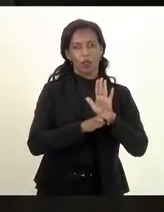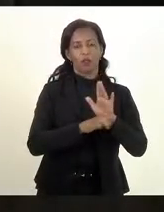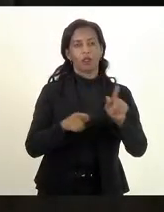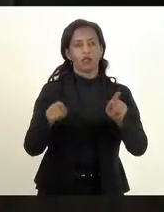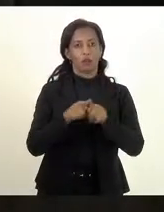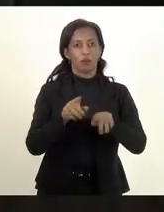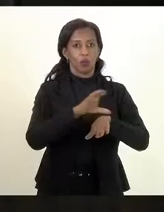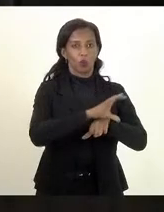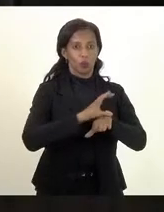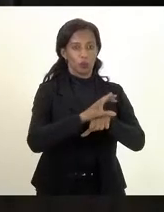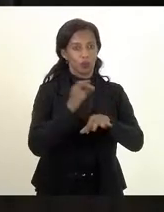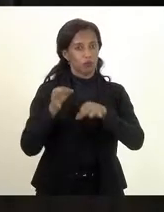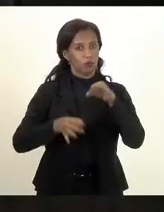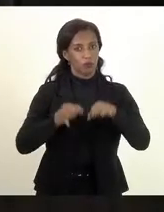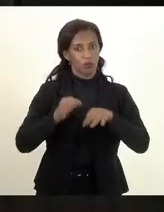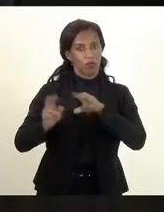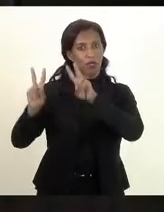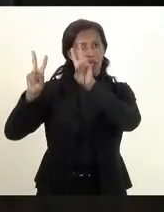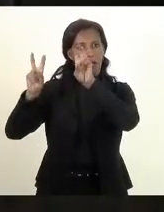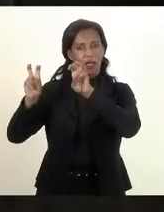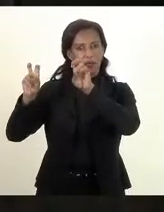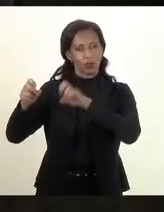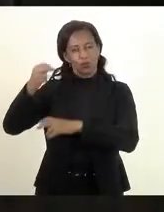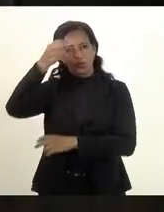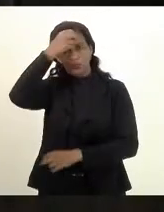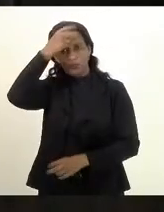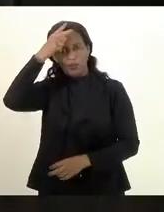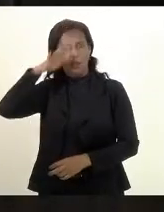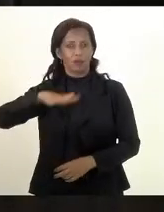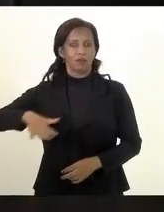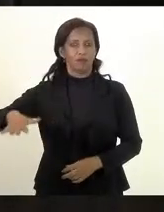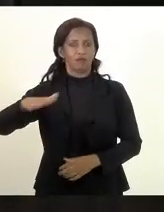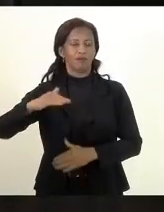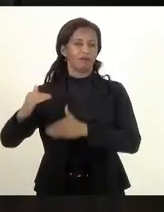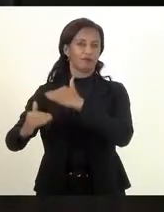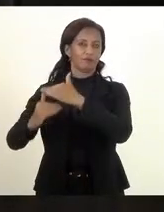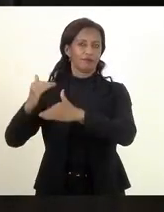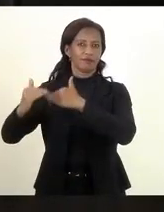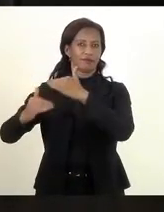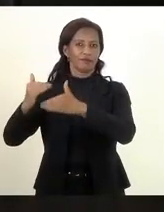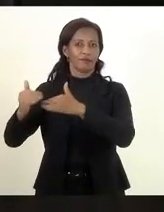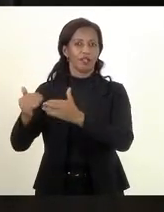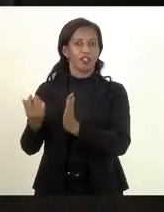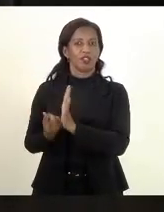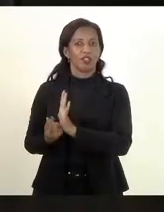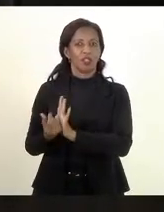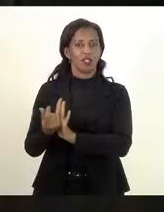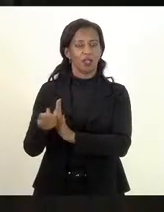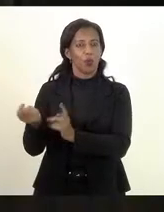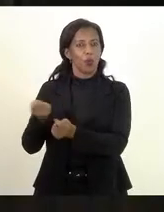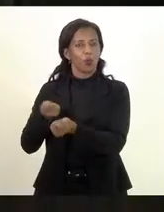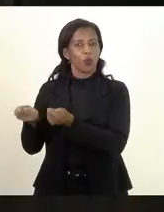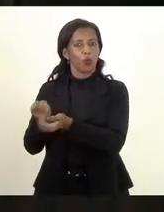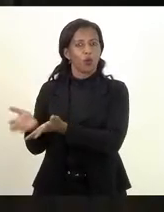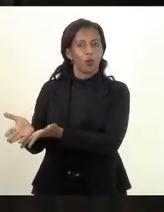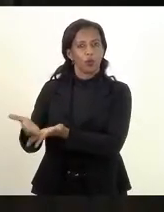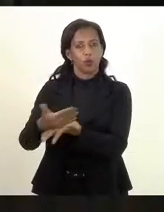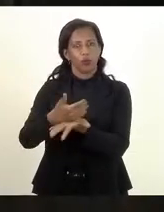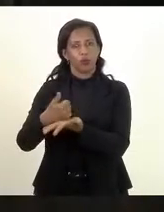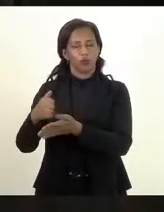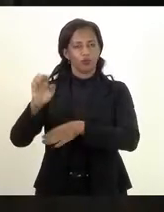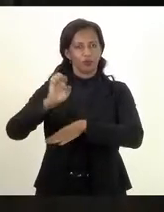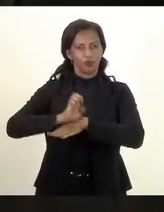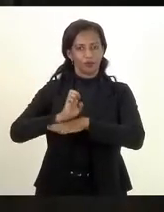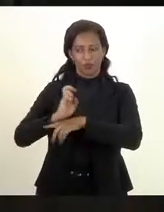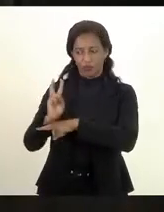Justiça de Assuntos Municipais e Desenvolvimento Regional favorável de tributação, controle da arrecadação estadual, de